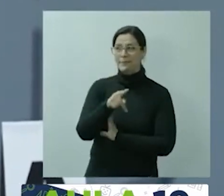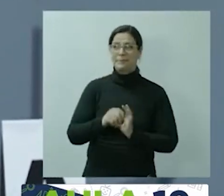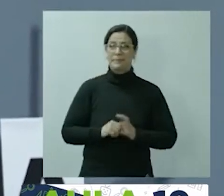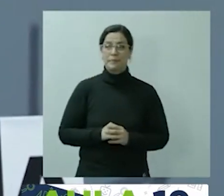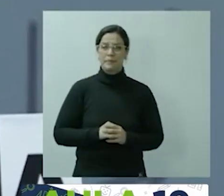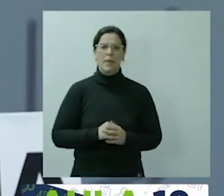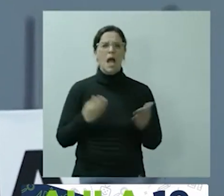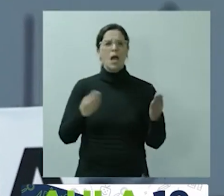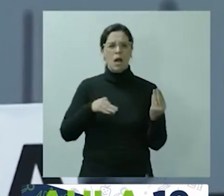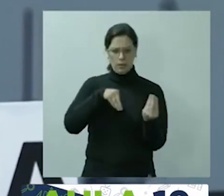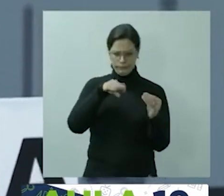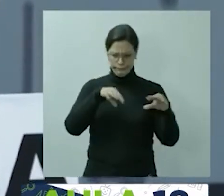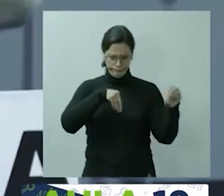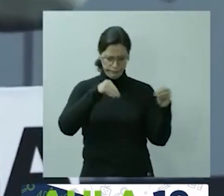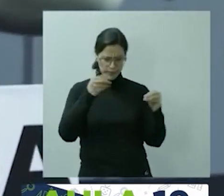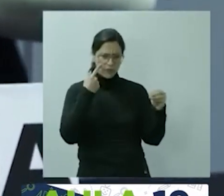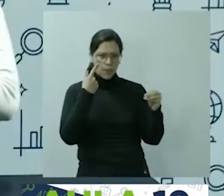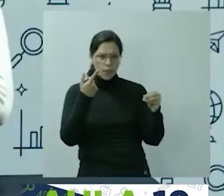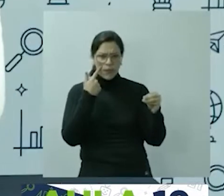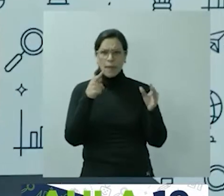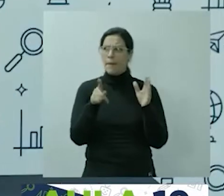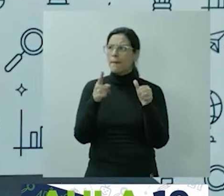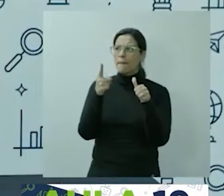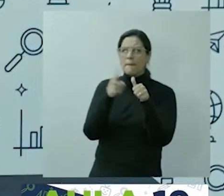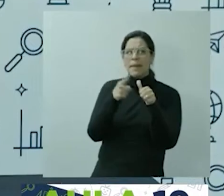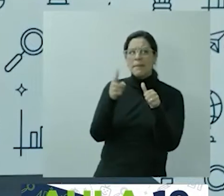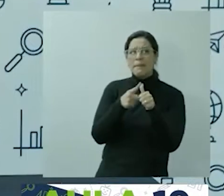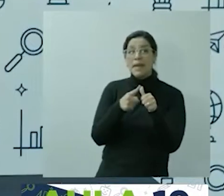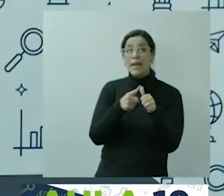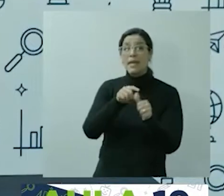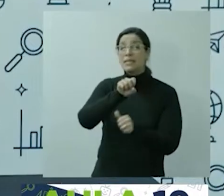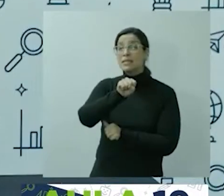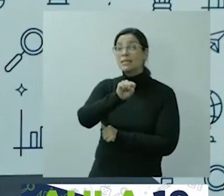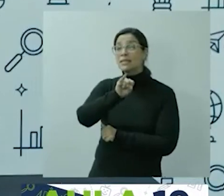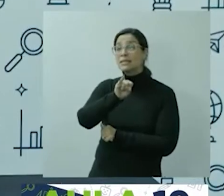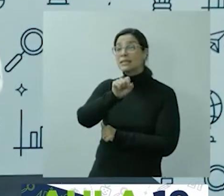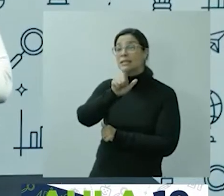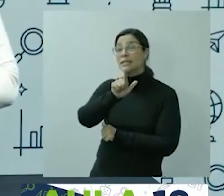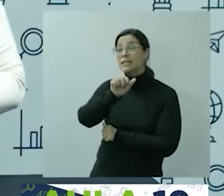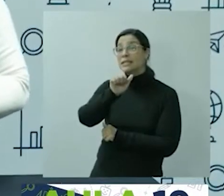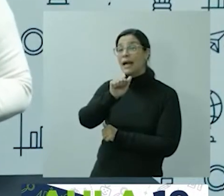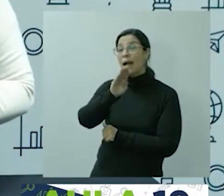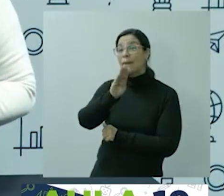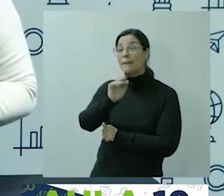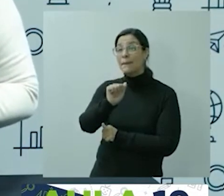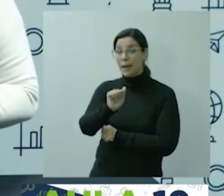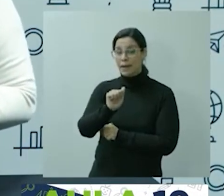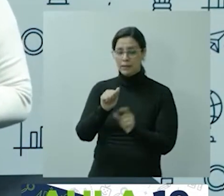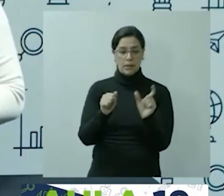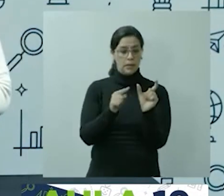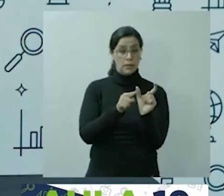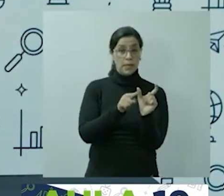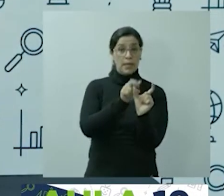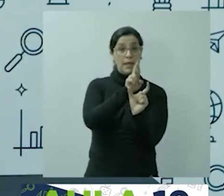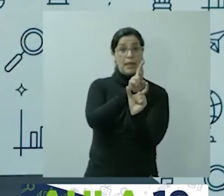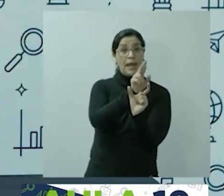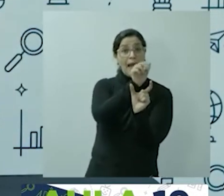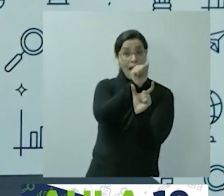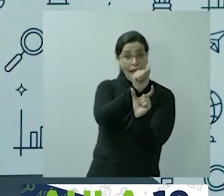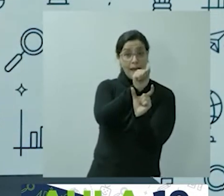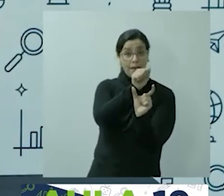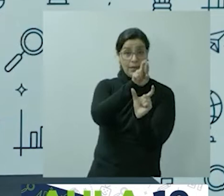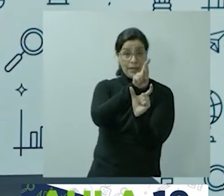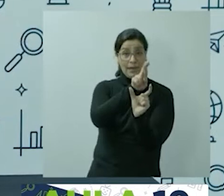P. Vamos olhar aqui, ó. Primeira sílaba aqui da palavra. Ra. Nós já temos o